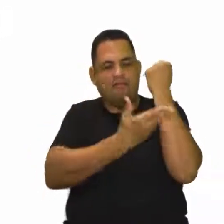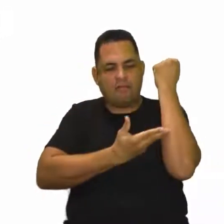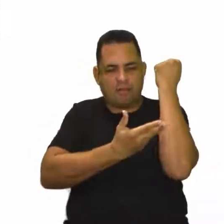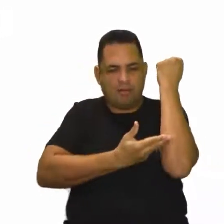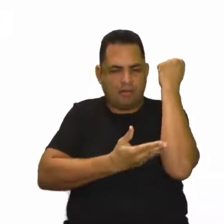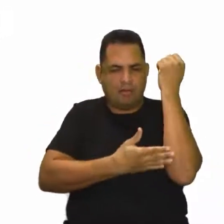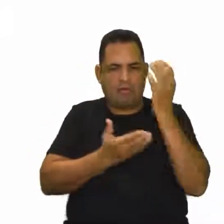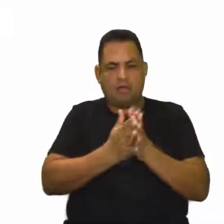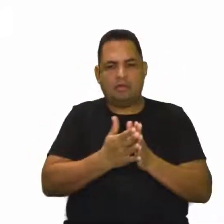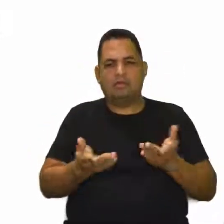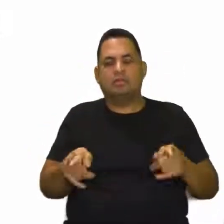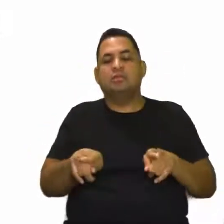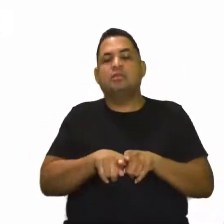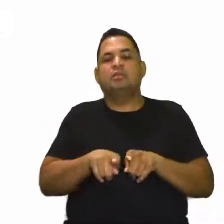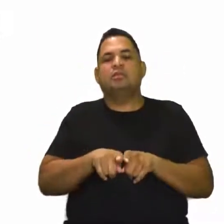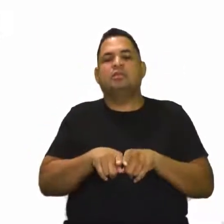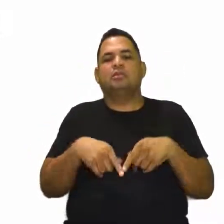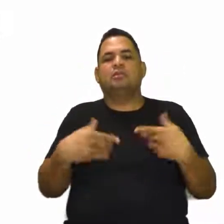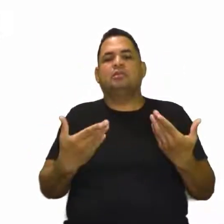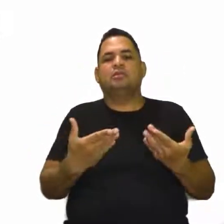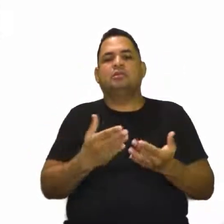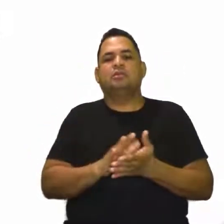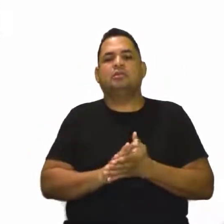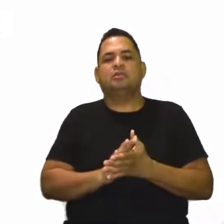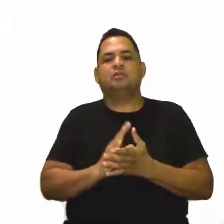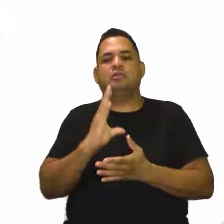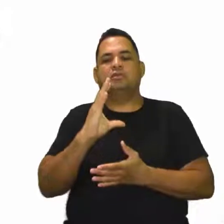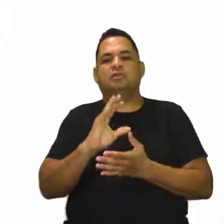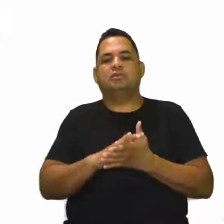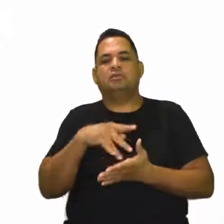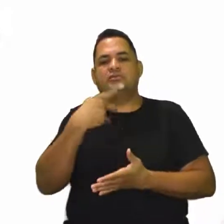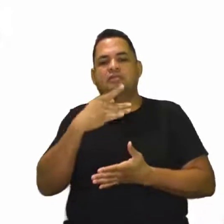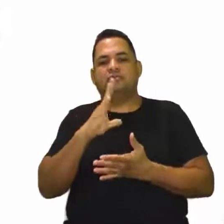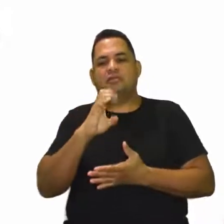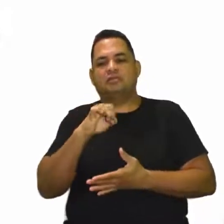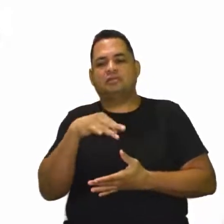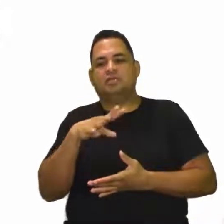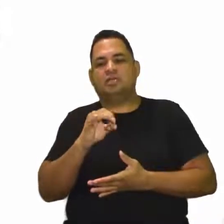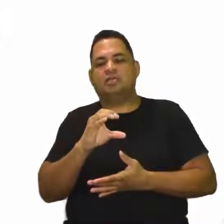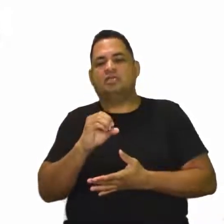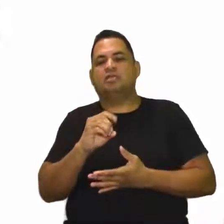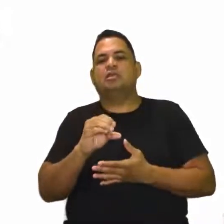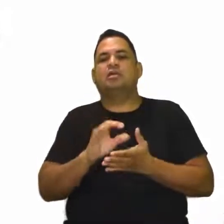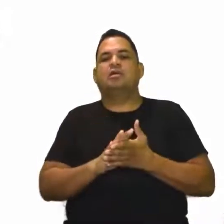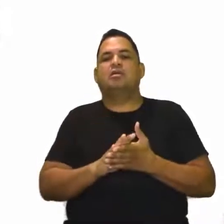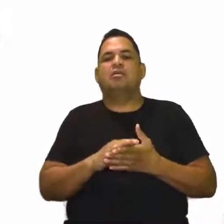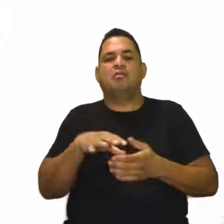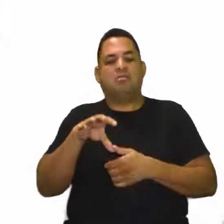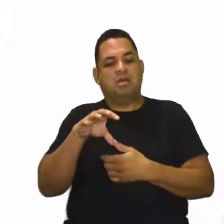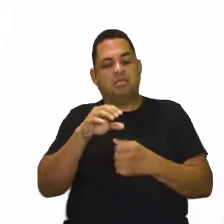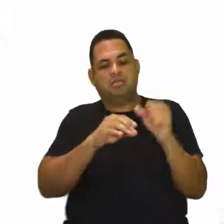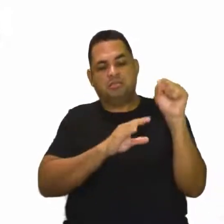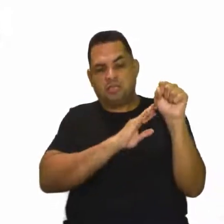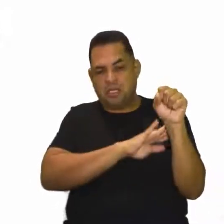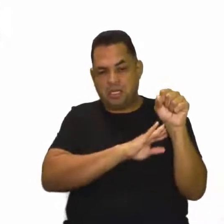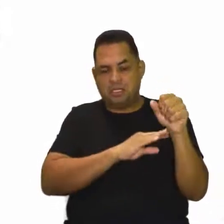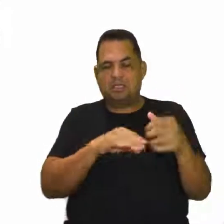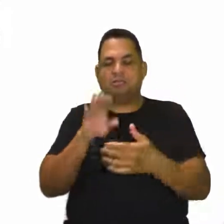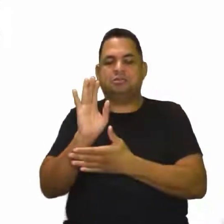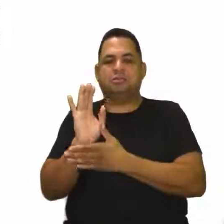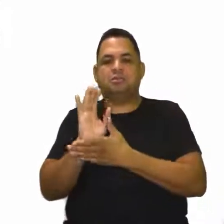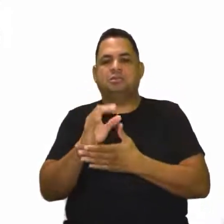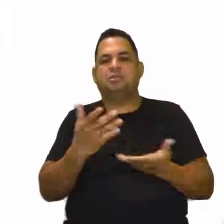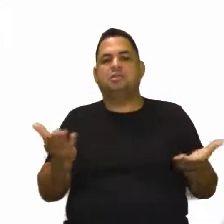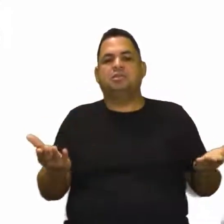cima. Hoje vocês ouvem falar o centrão, a esquerda, a direita. Tem uns caciques ali,